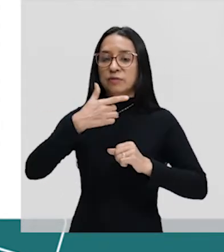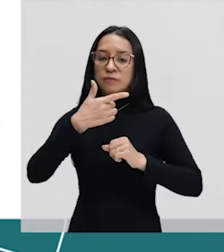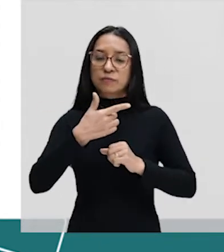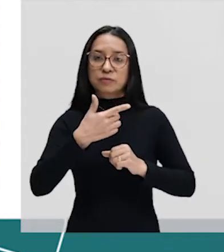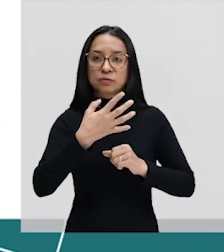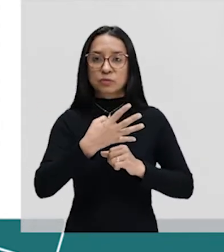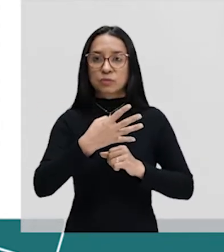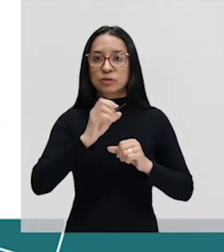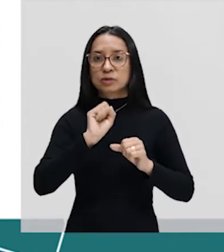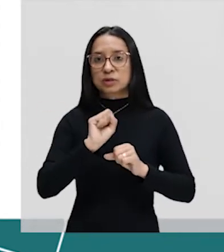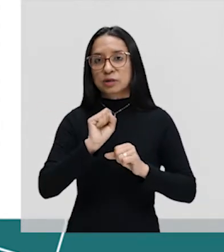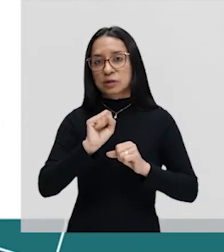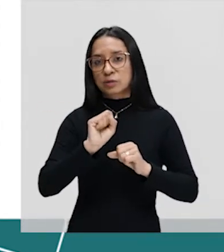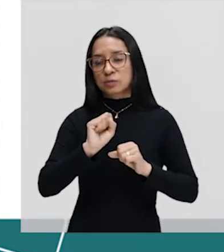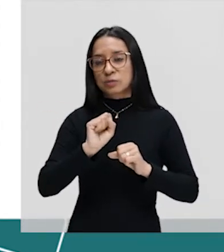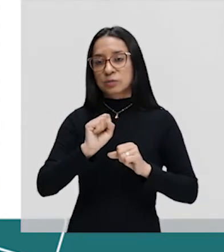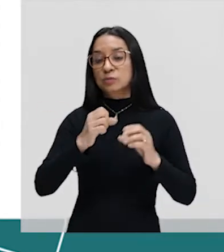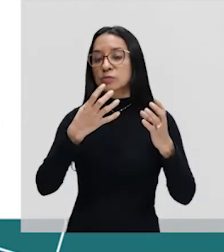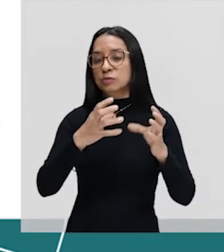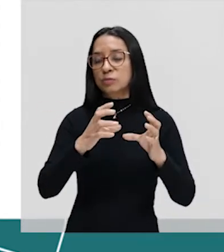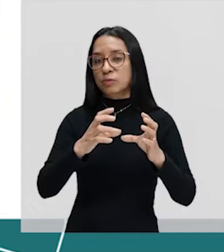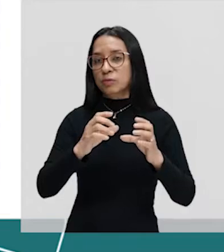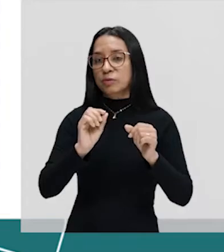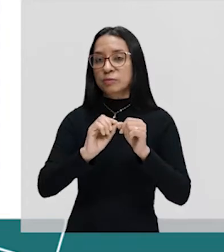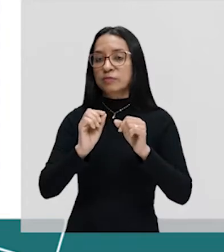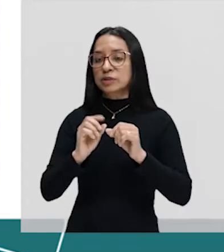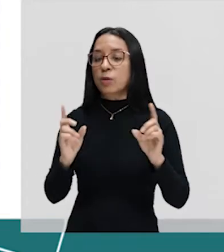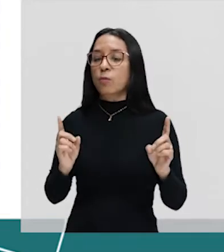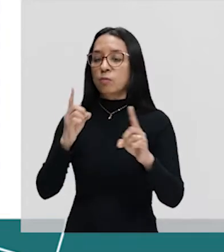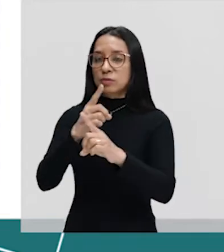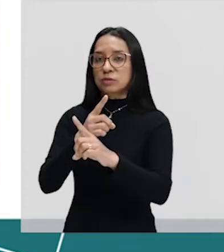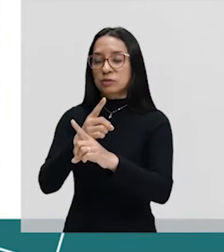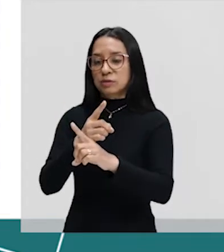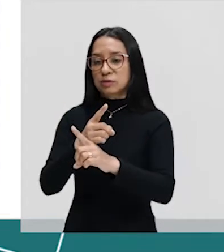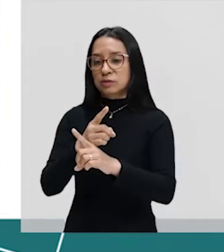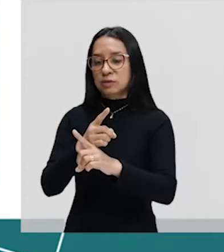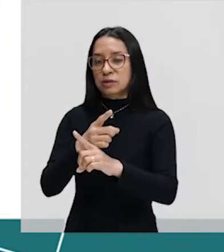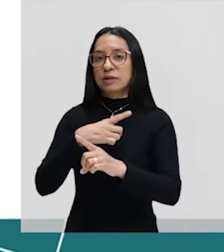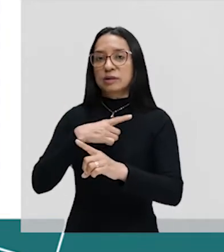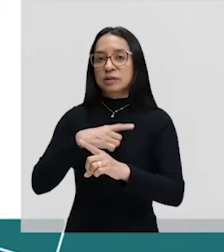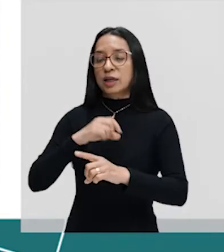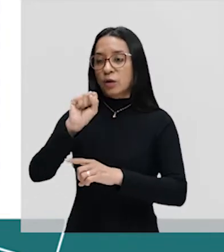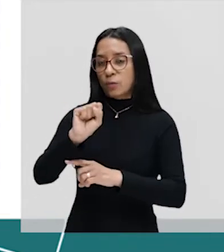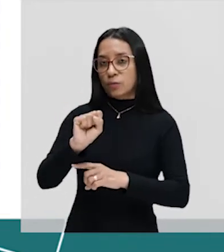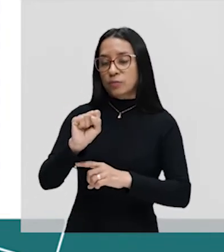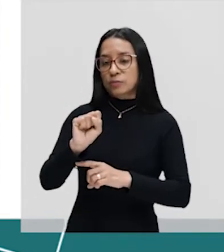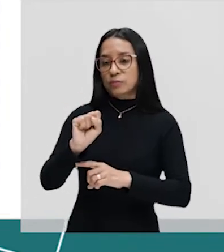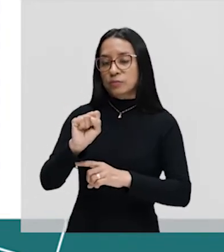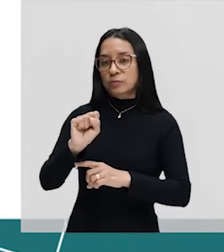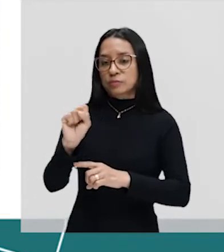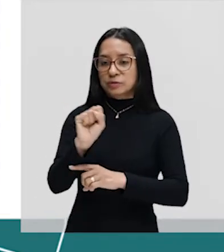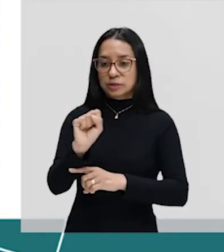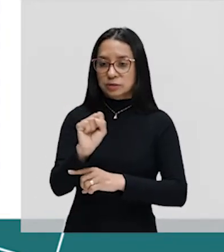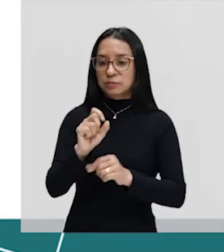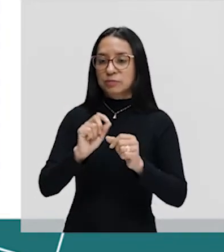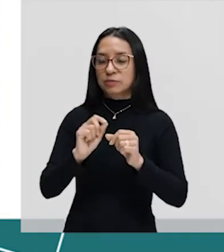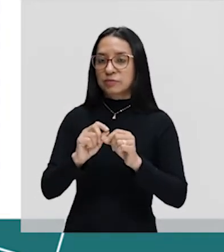de bola para realizar o ataque dela, sendo que ela tem 8 segundos para fazer a transição defesa-ataque.